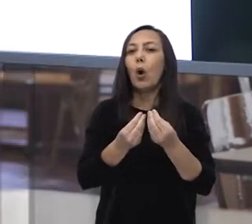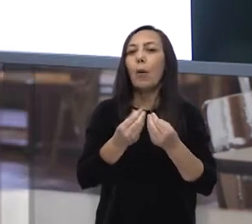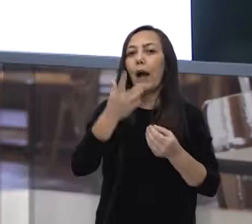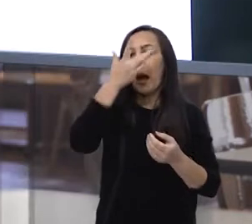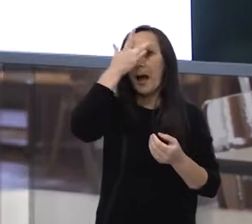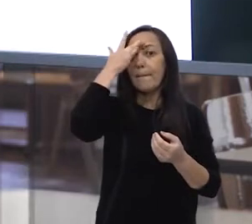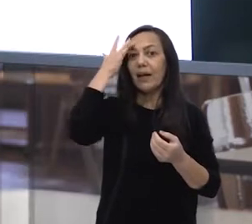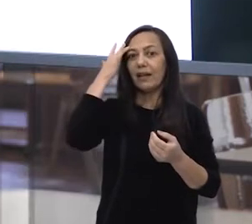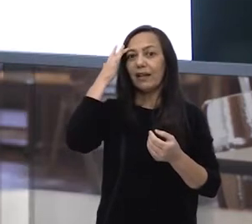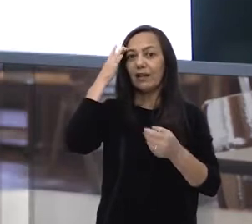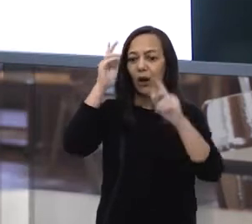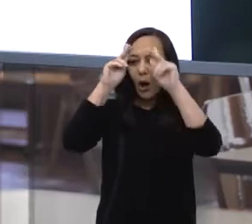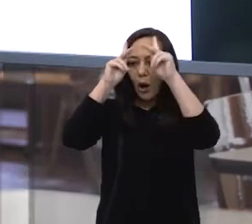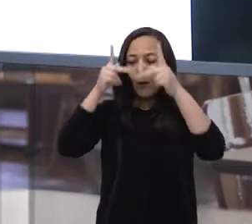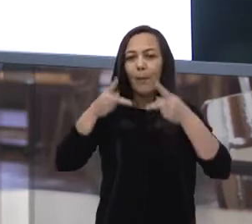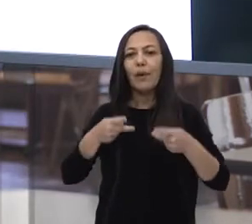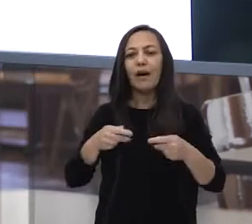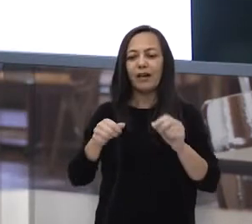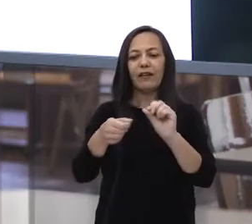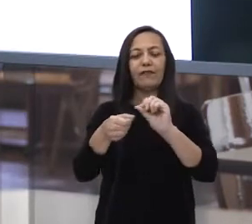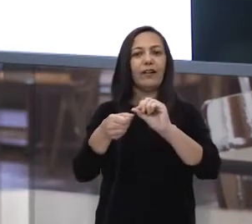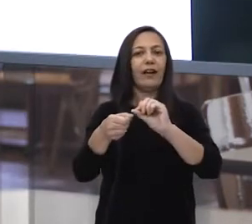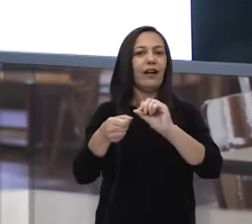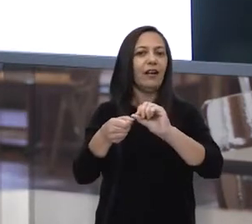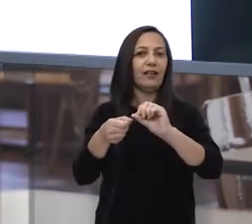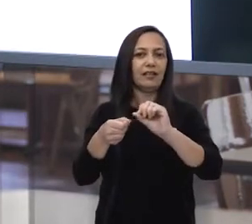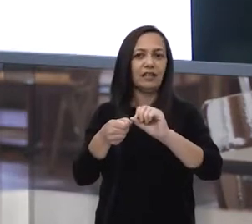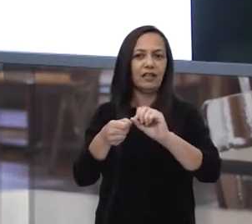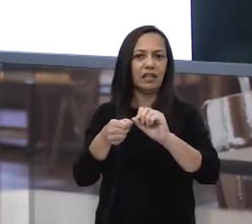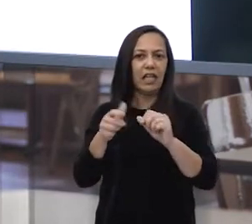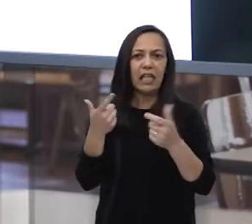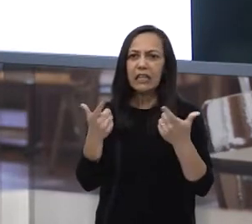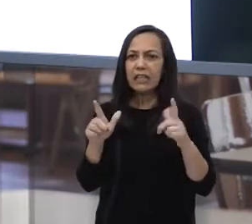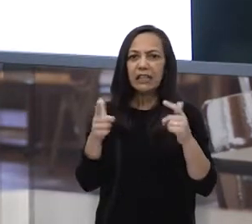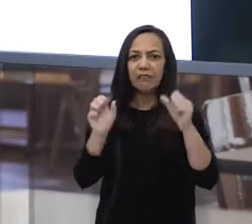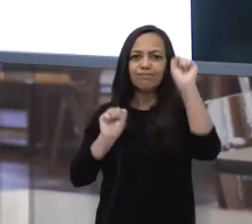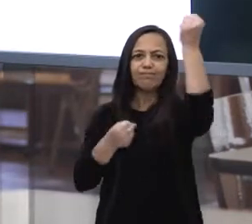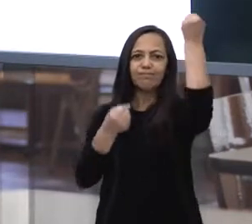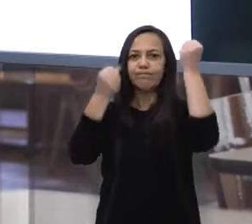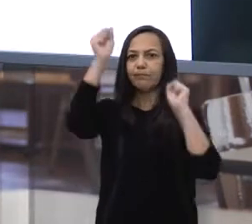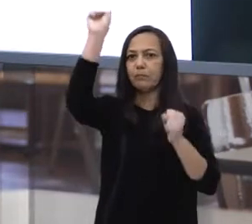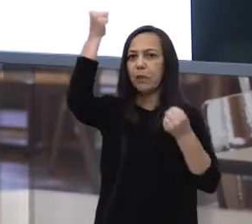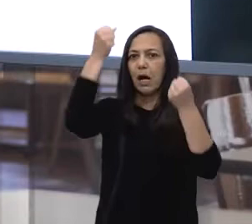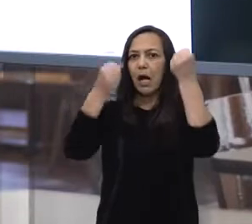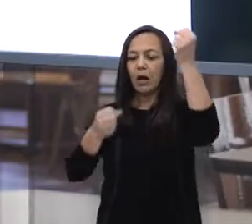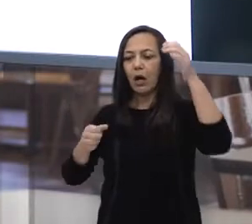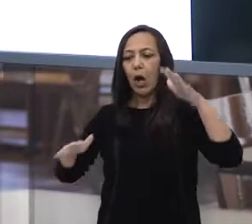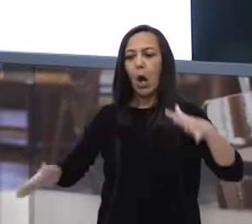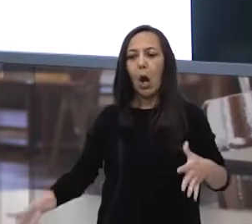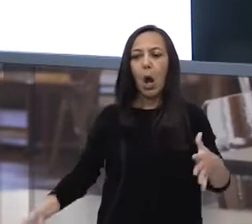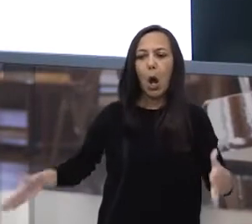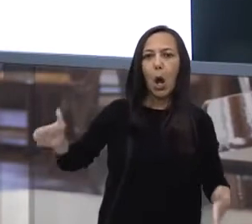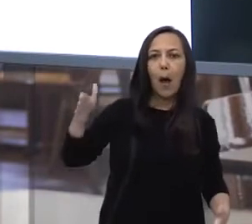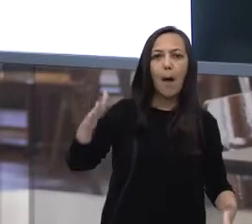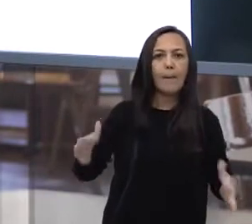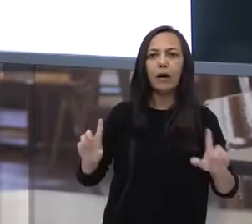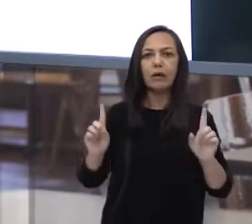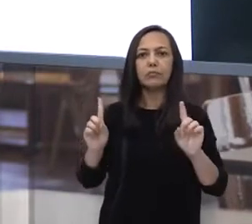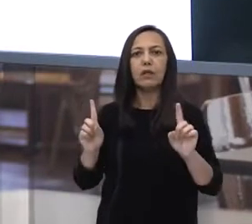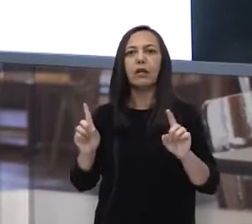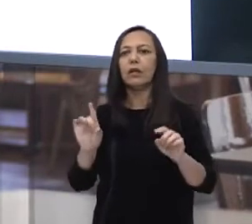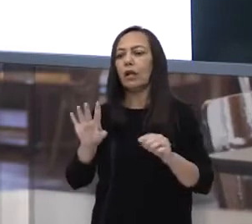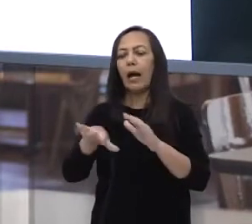trabalhos manuais, pelo homem. Não existia esse negócio de máquinas, de robôs, não. Tudo era feito de